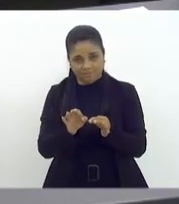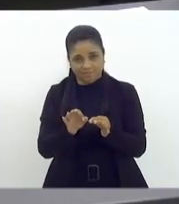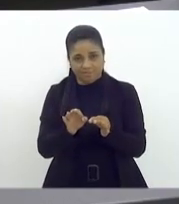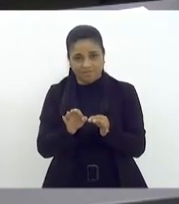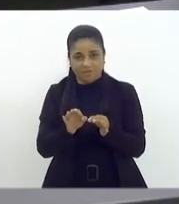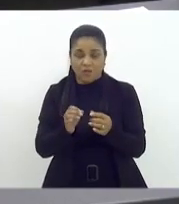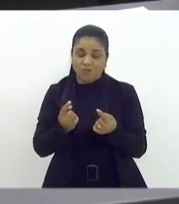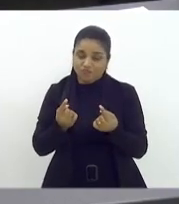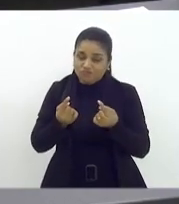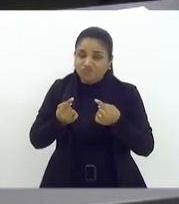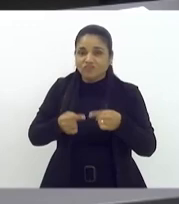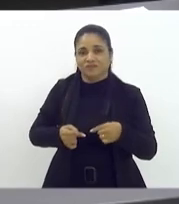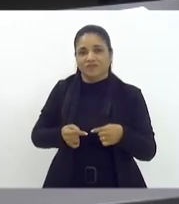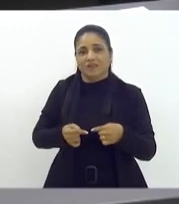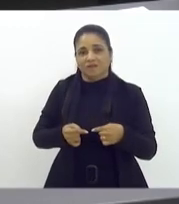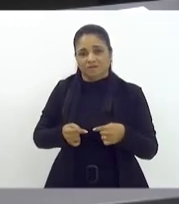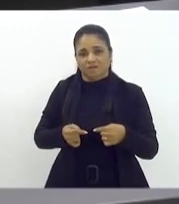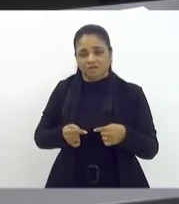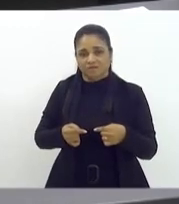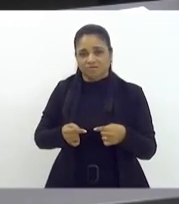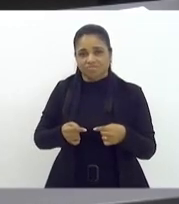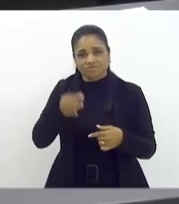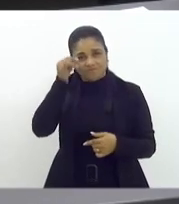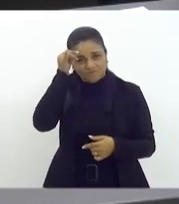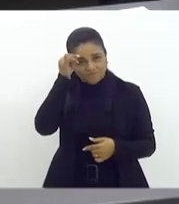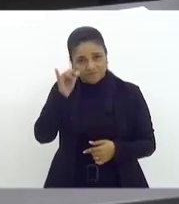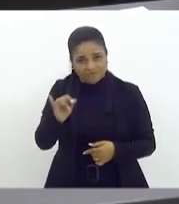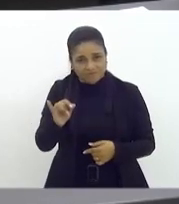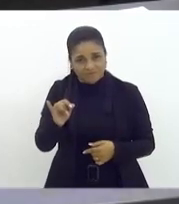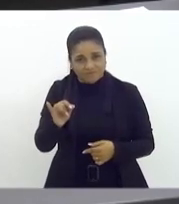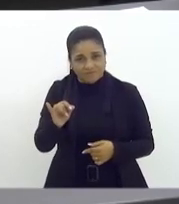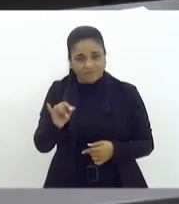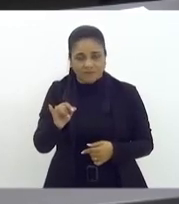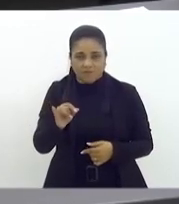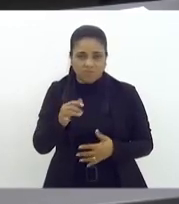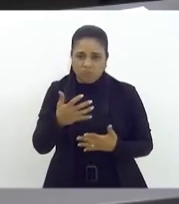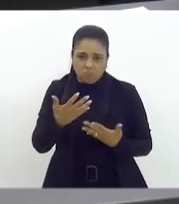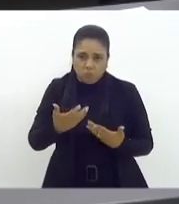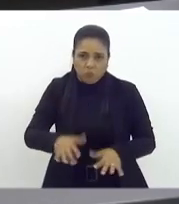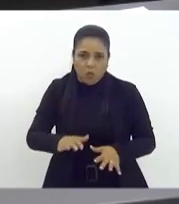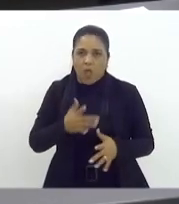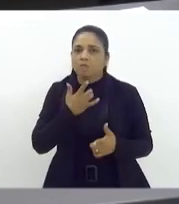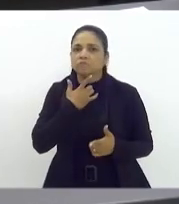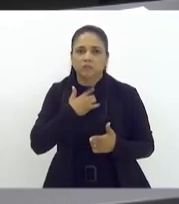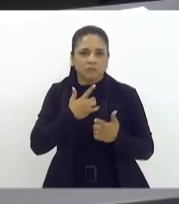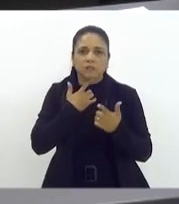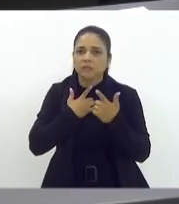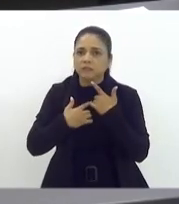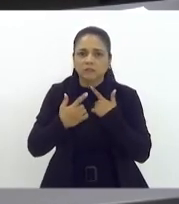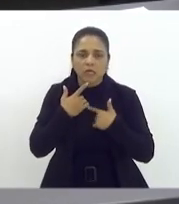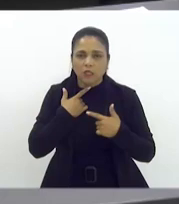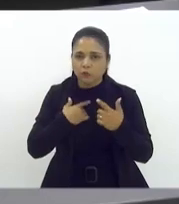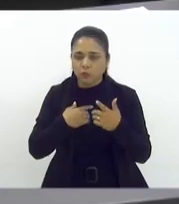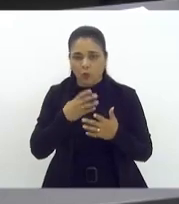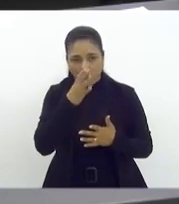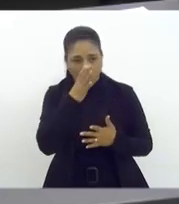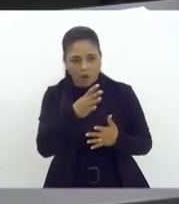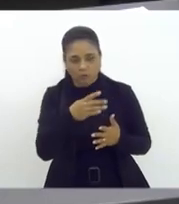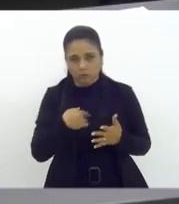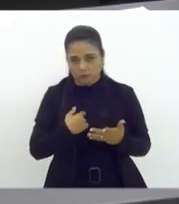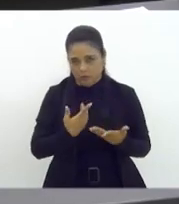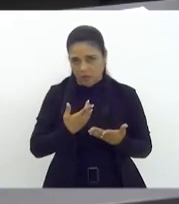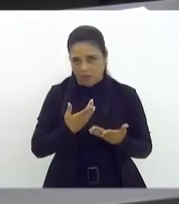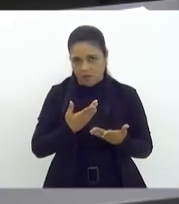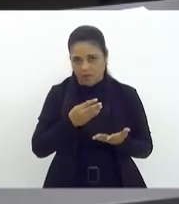que é Um Desafio que nós queremos evitar e aqui ninguém deseja isso pelo menos não no nível de